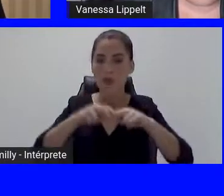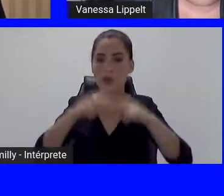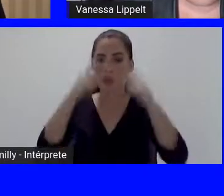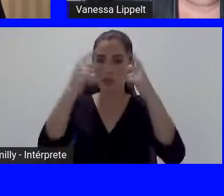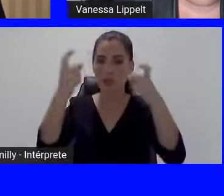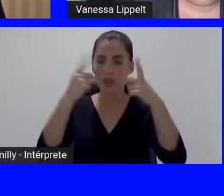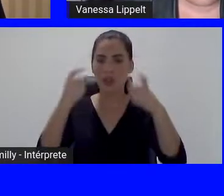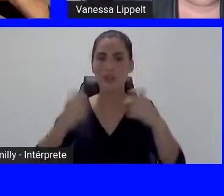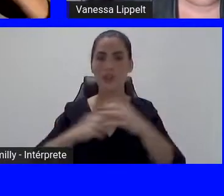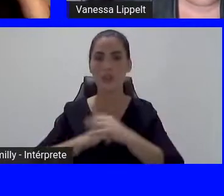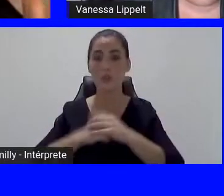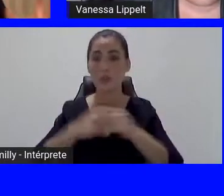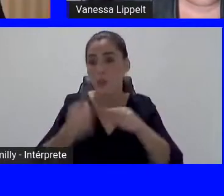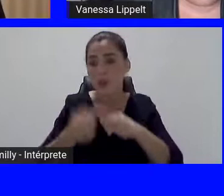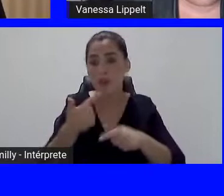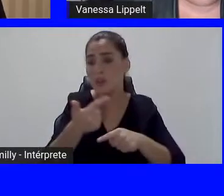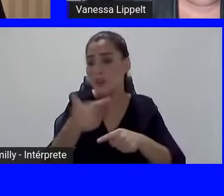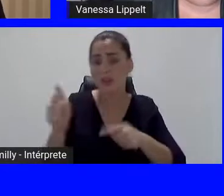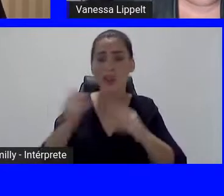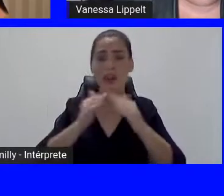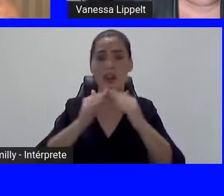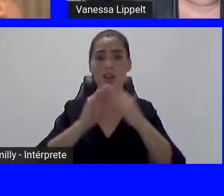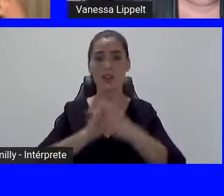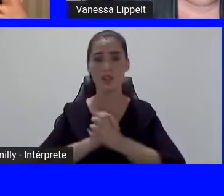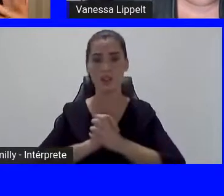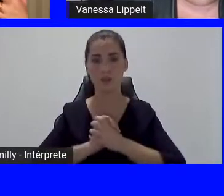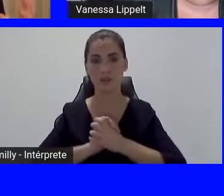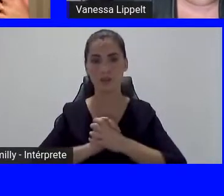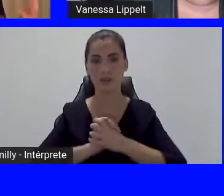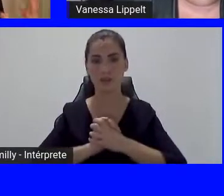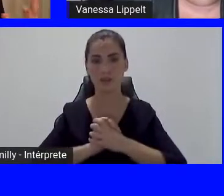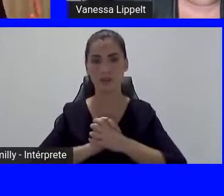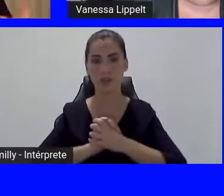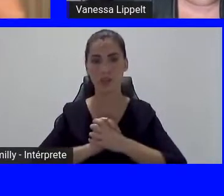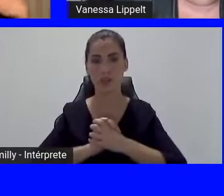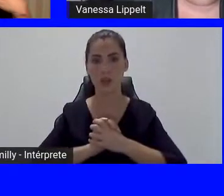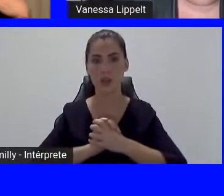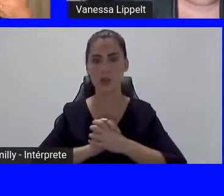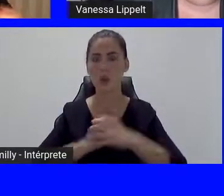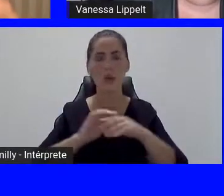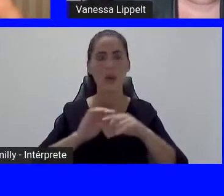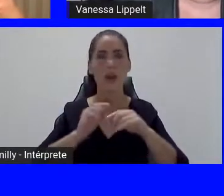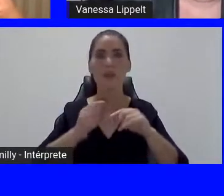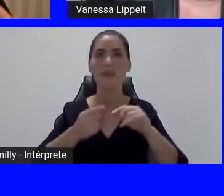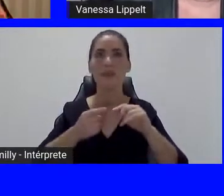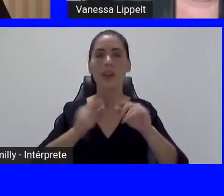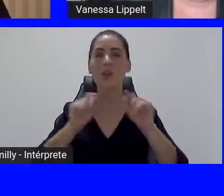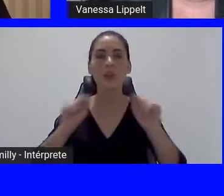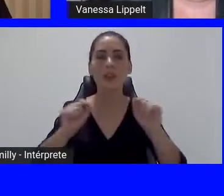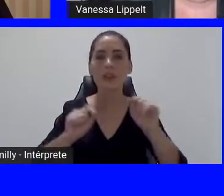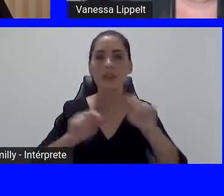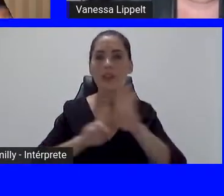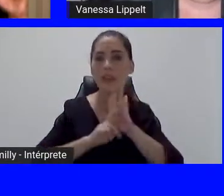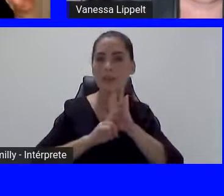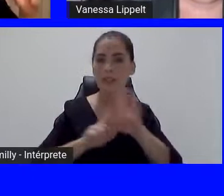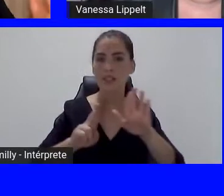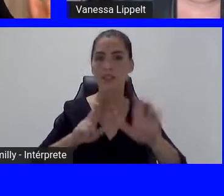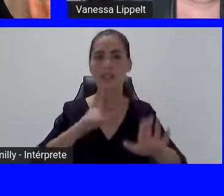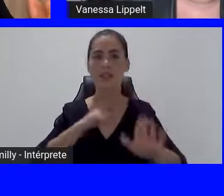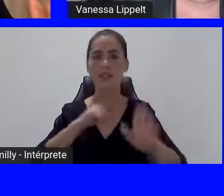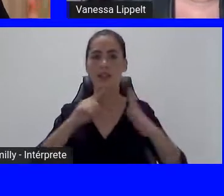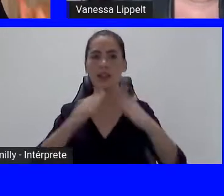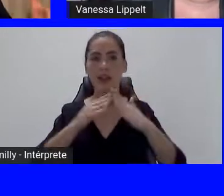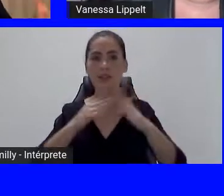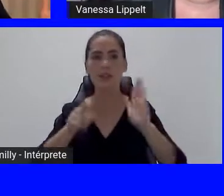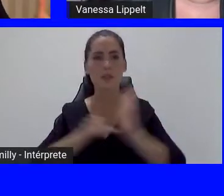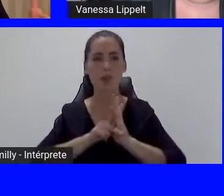população carente é a casa própria. Não é um mero simbolismo. É tudo que isso representa. É a autoestima, é a cidadania, falar isso é meu. Eu vou cuidar